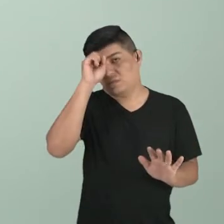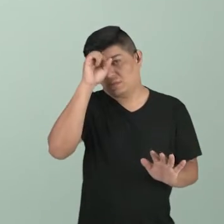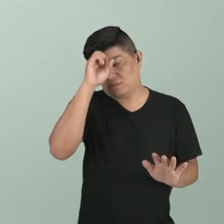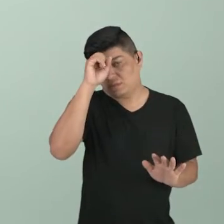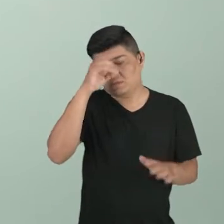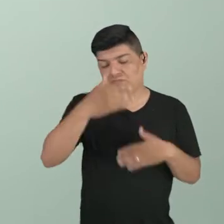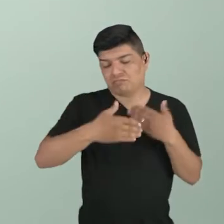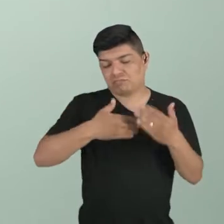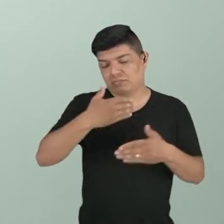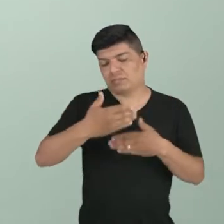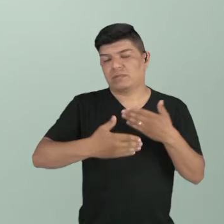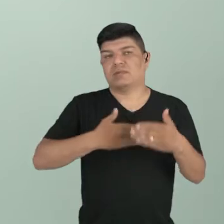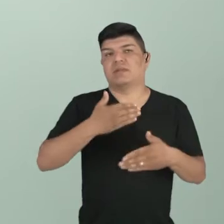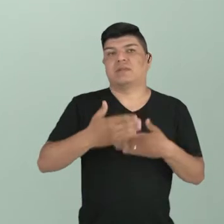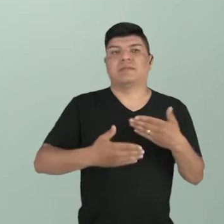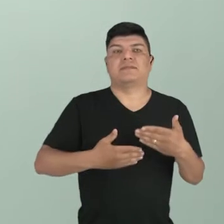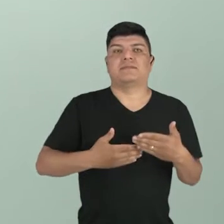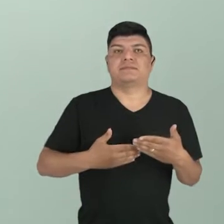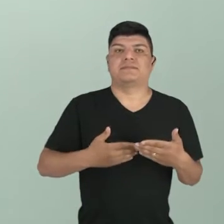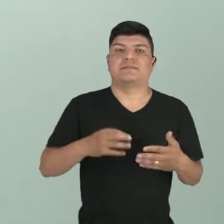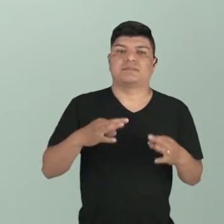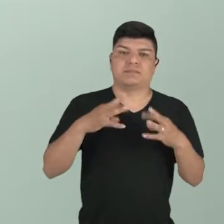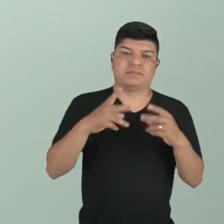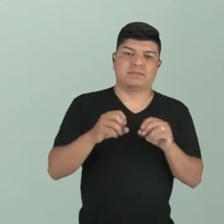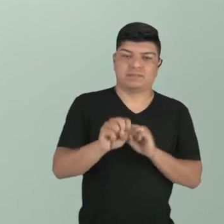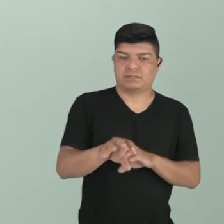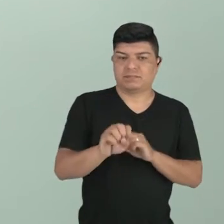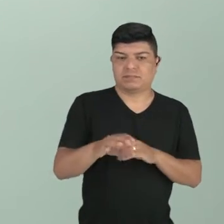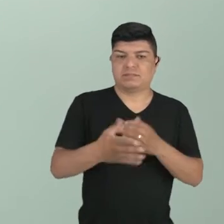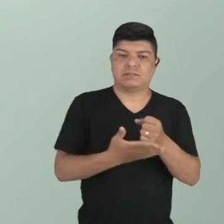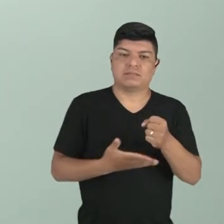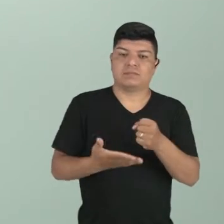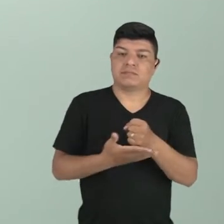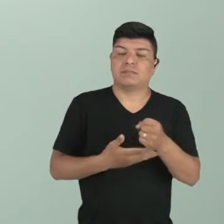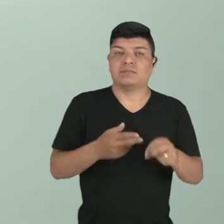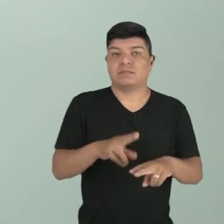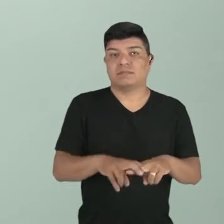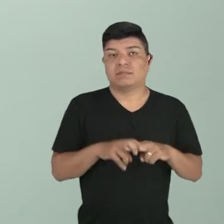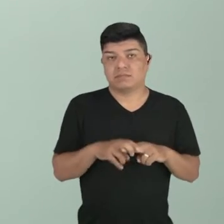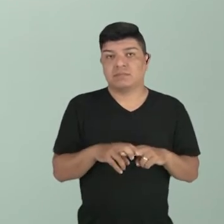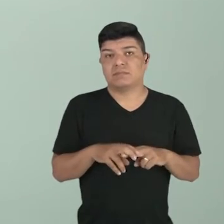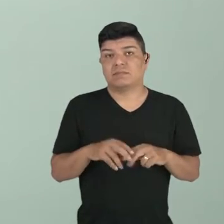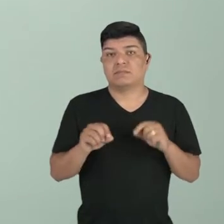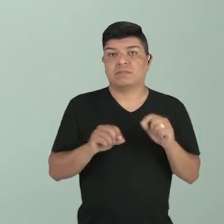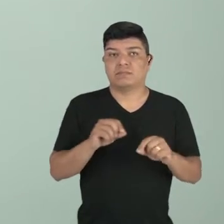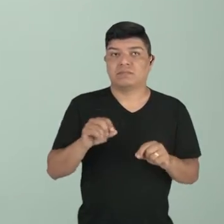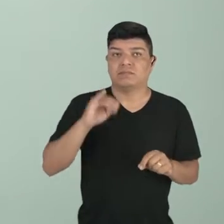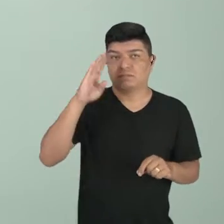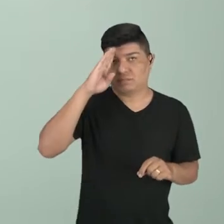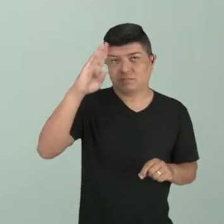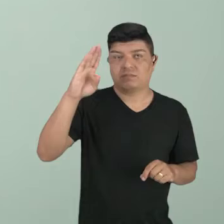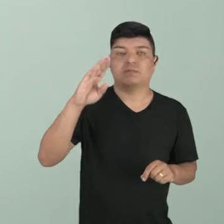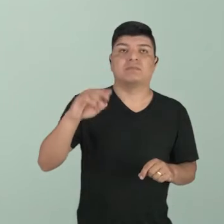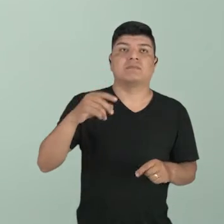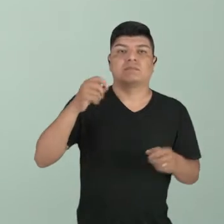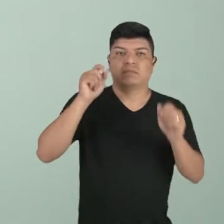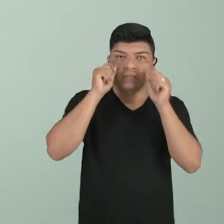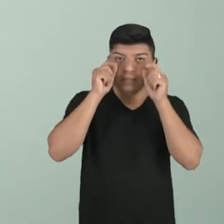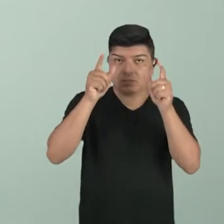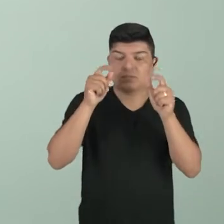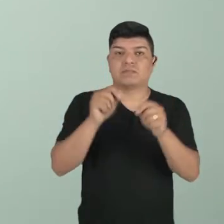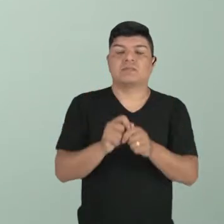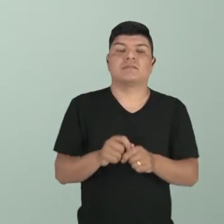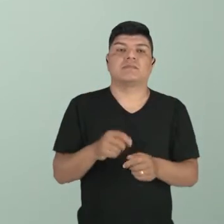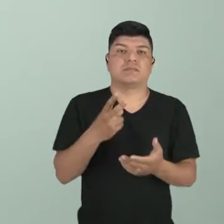no decorrer da sua educação básica. Então, é imprescindível que você preste atenção,